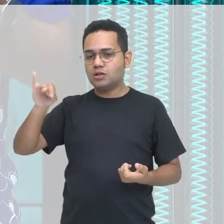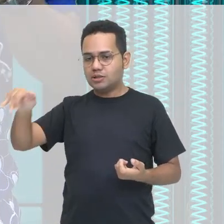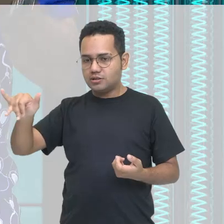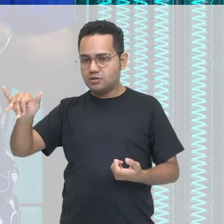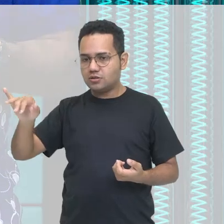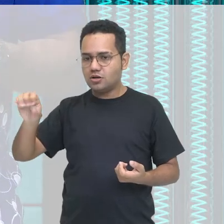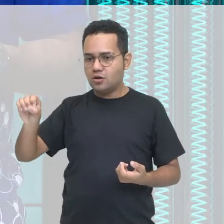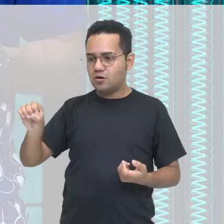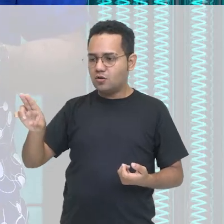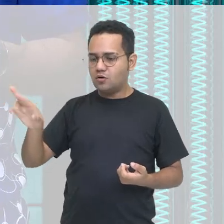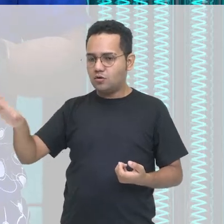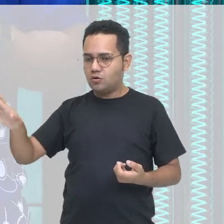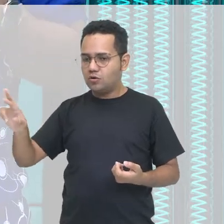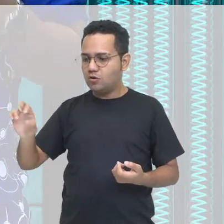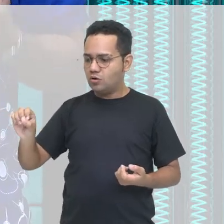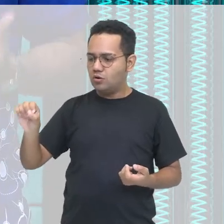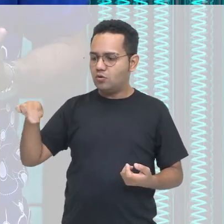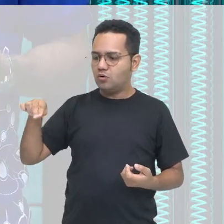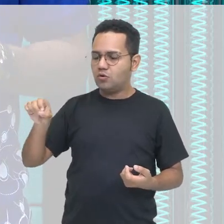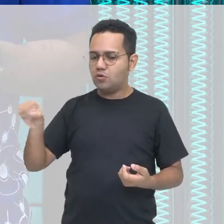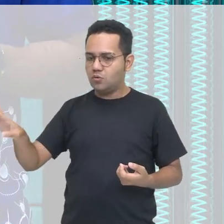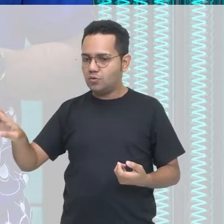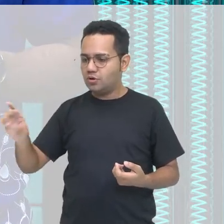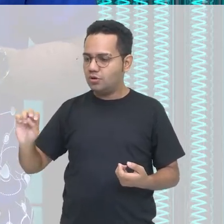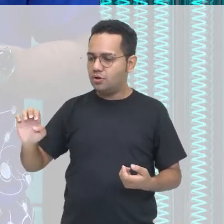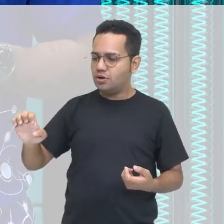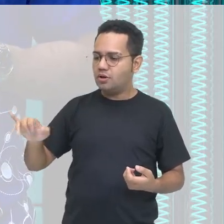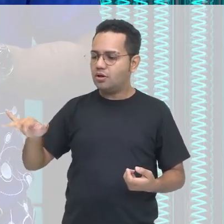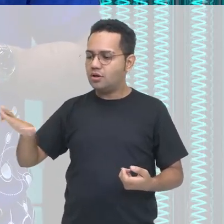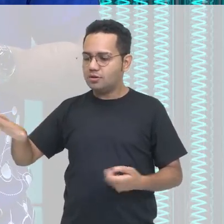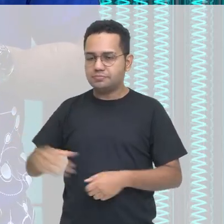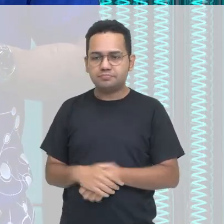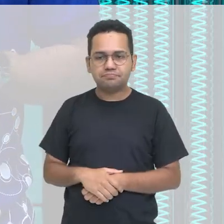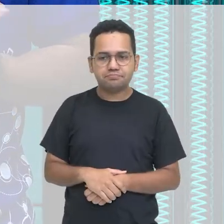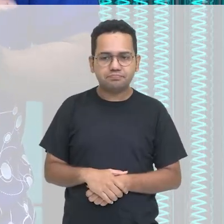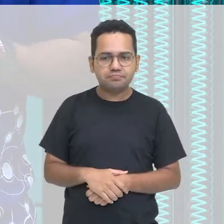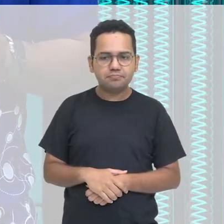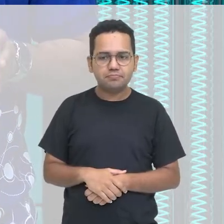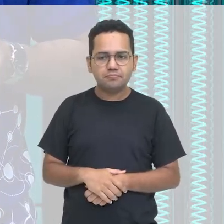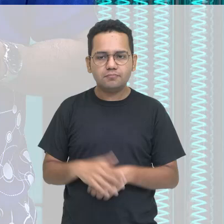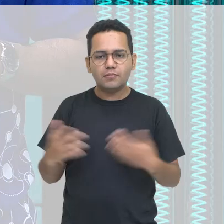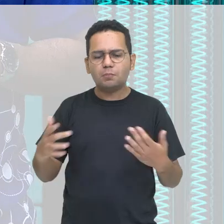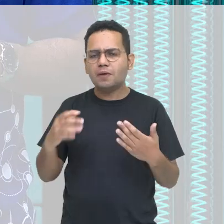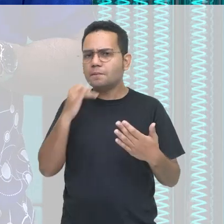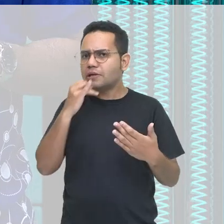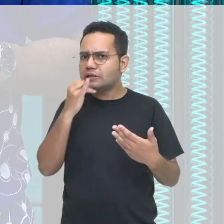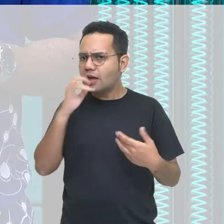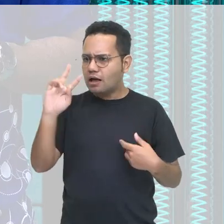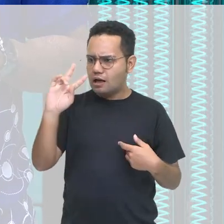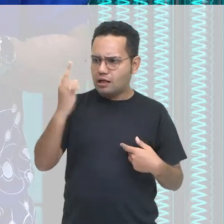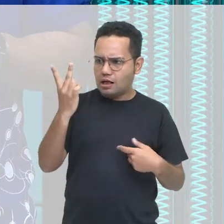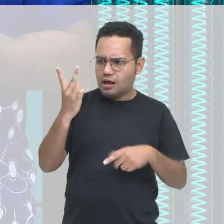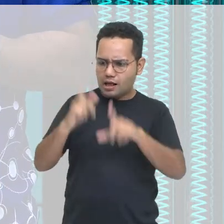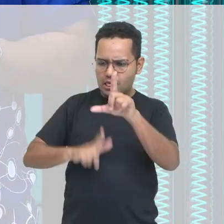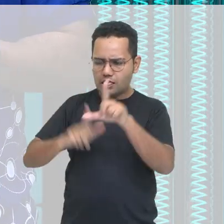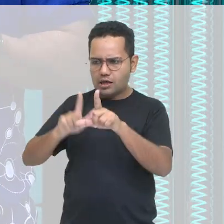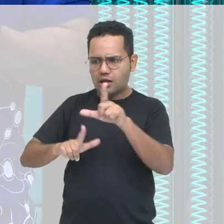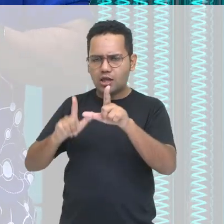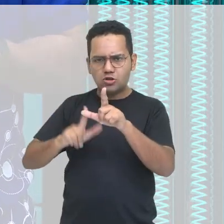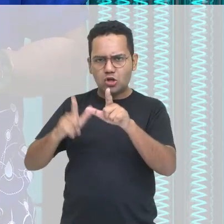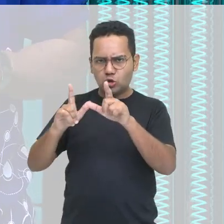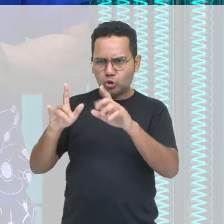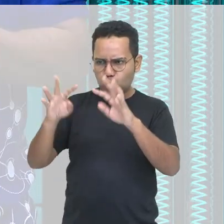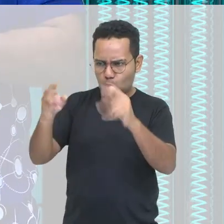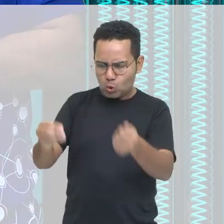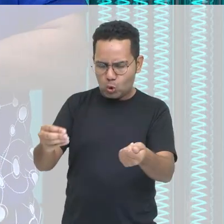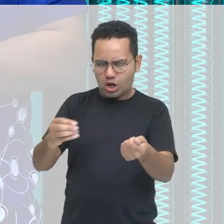a nossa regra, não existe uma regra principal, né? A gente sempre fala isso, em que o H tem som em todos os inícios tem som de R.